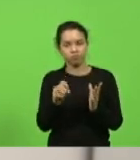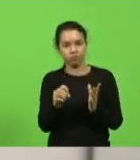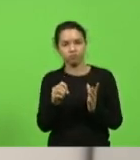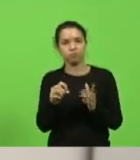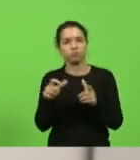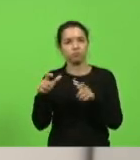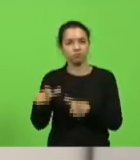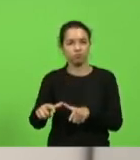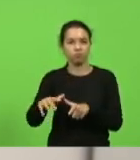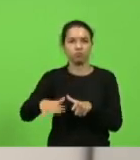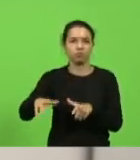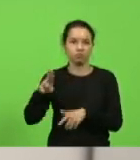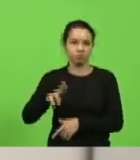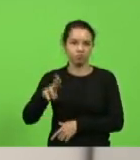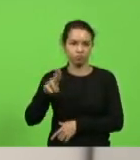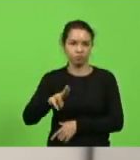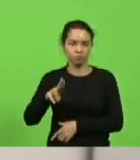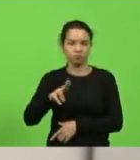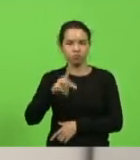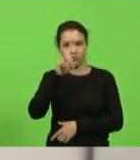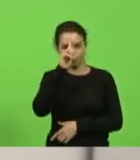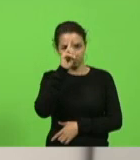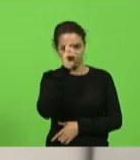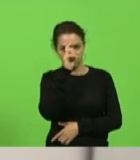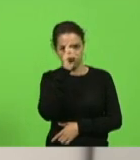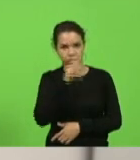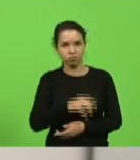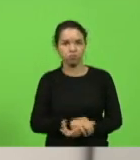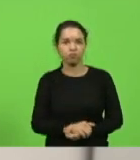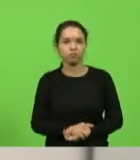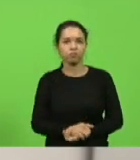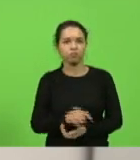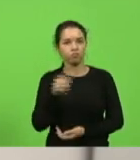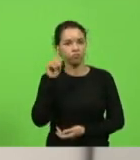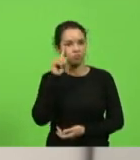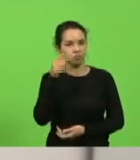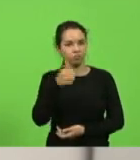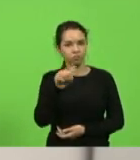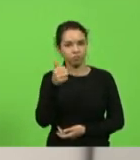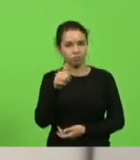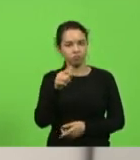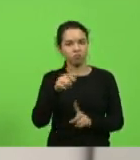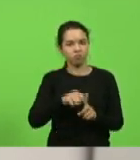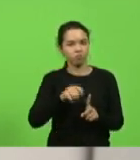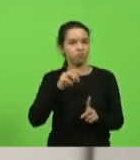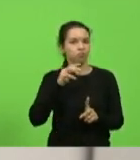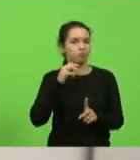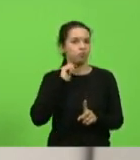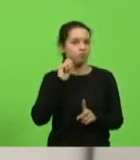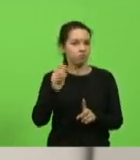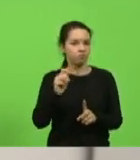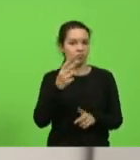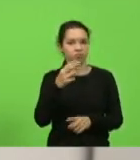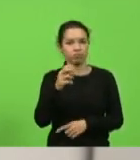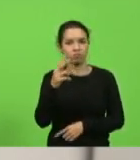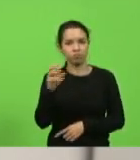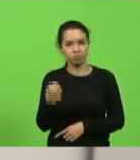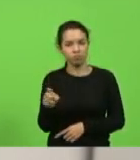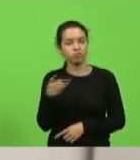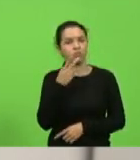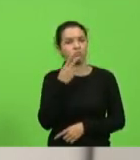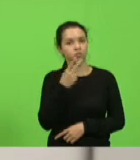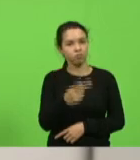ambiente hospitalar. No dia 11/4/2020, ele mesmo falou que o estado de Santa Catarina estava